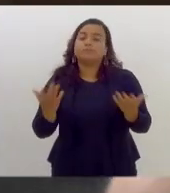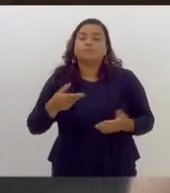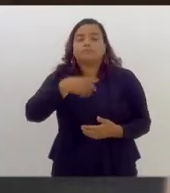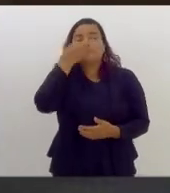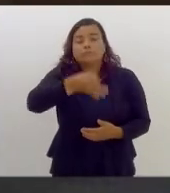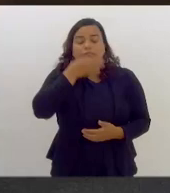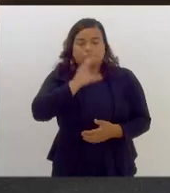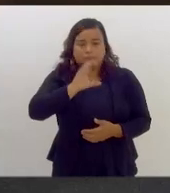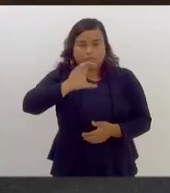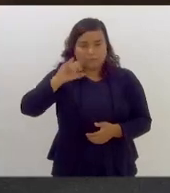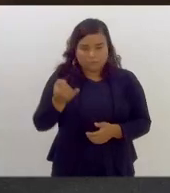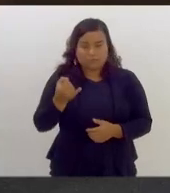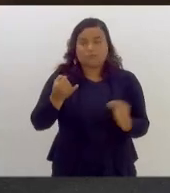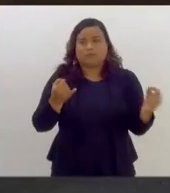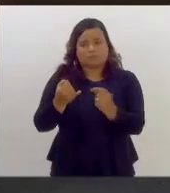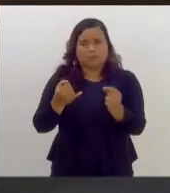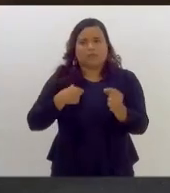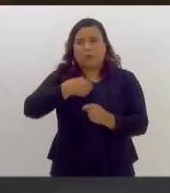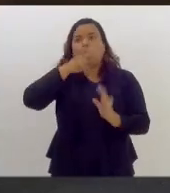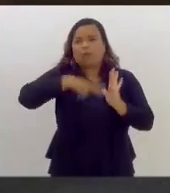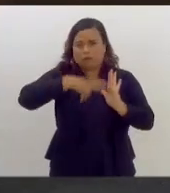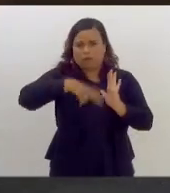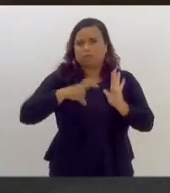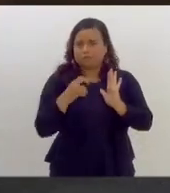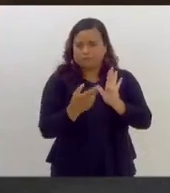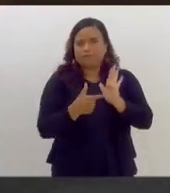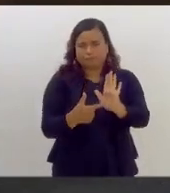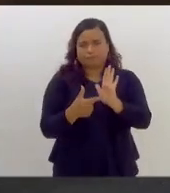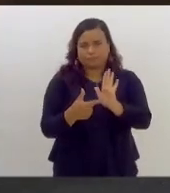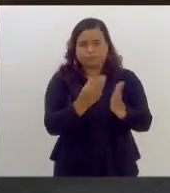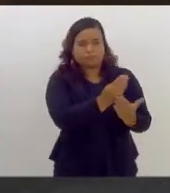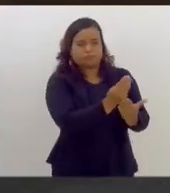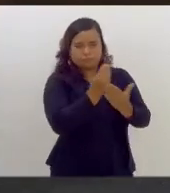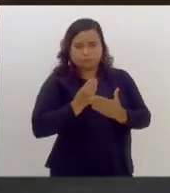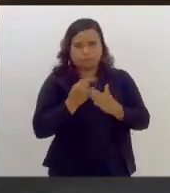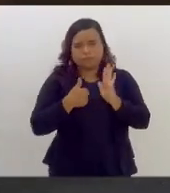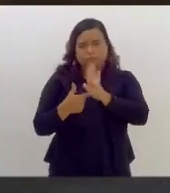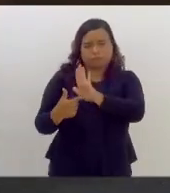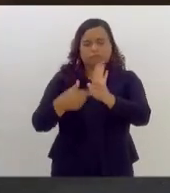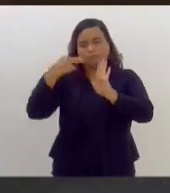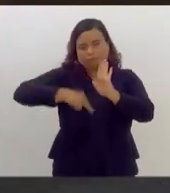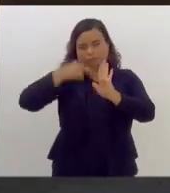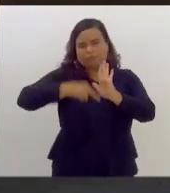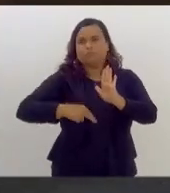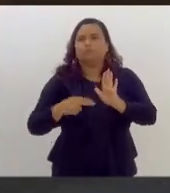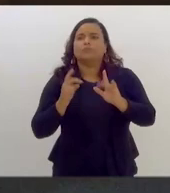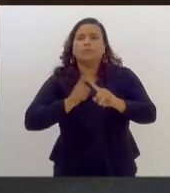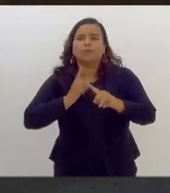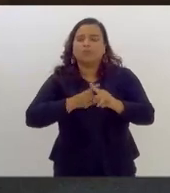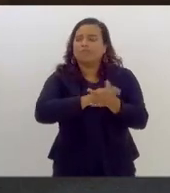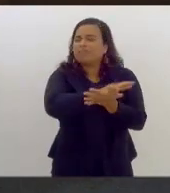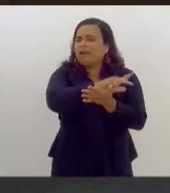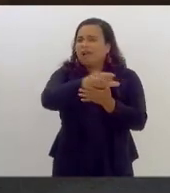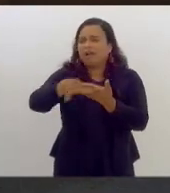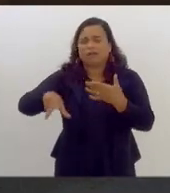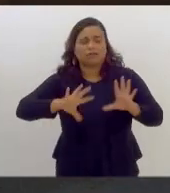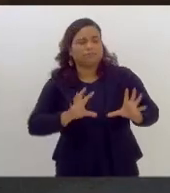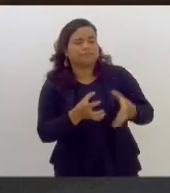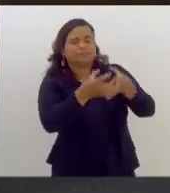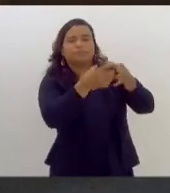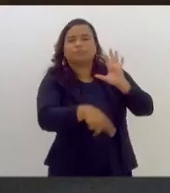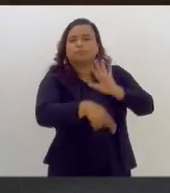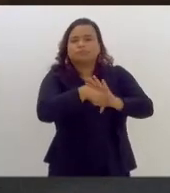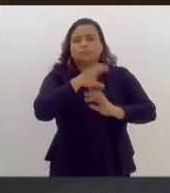parecer da CCJ, eu vou ler o parecer da CCJ, que me foi entregue aqui, porque vários dos membros da CCJ